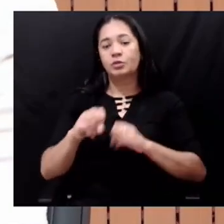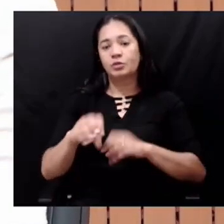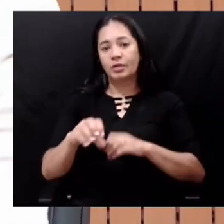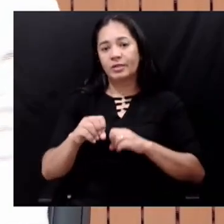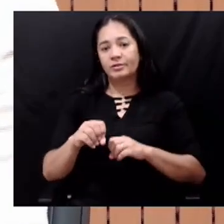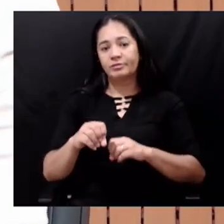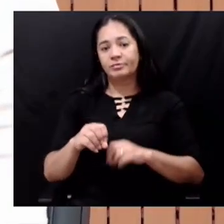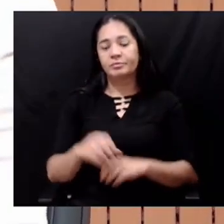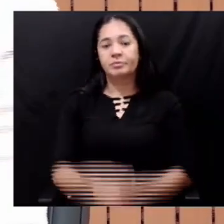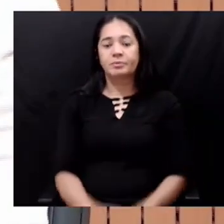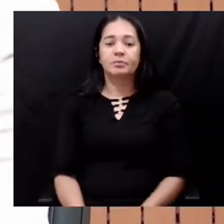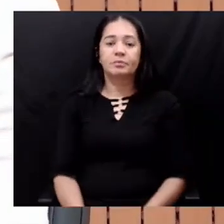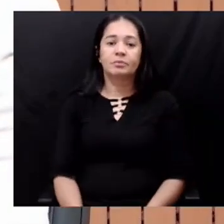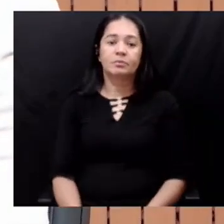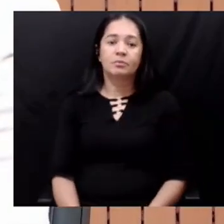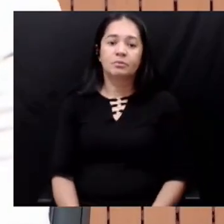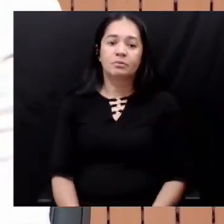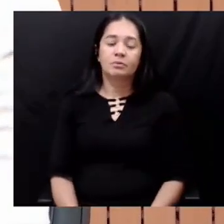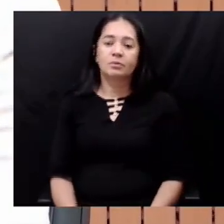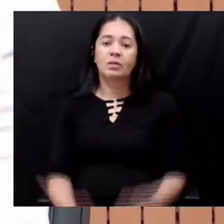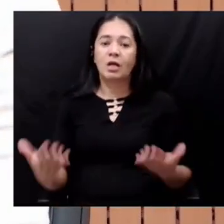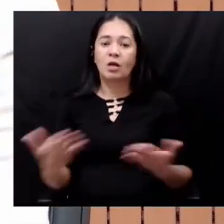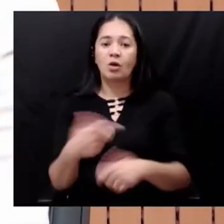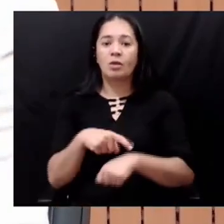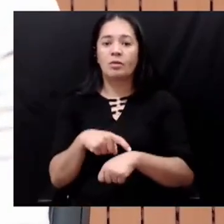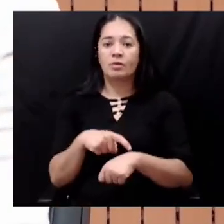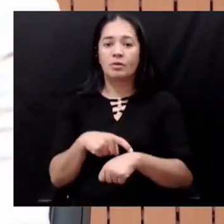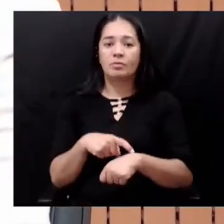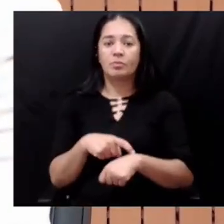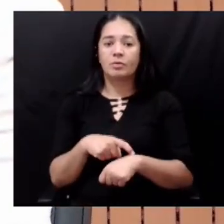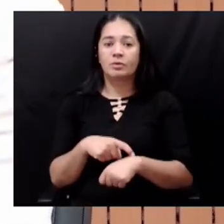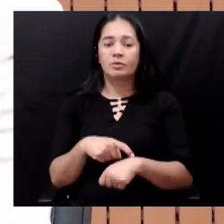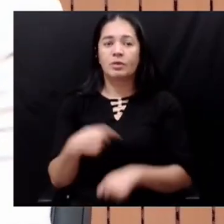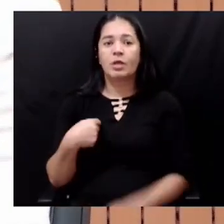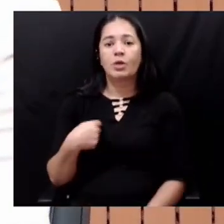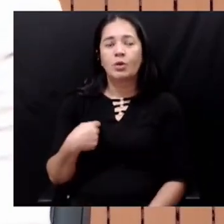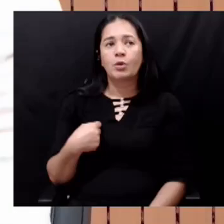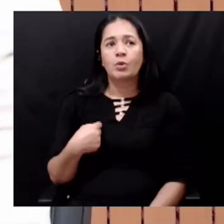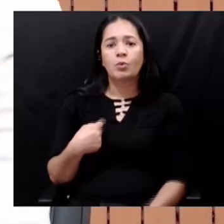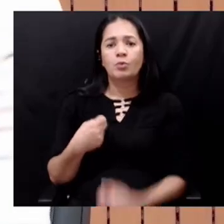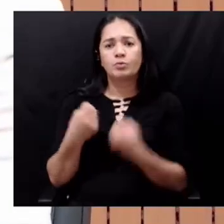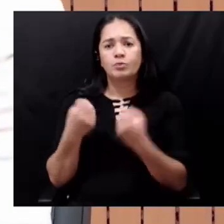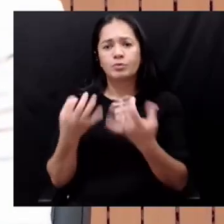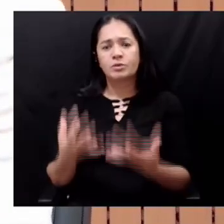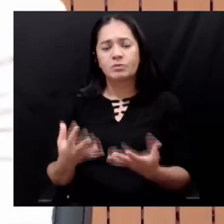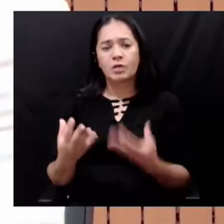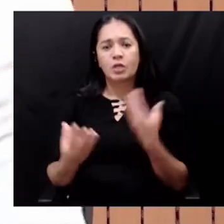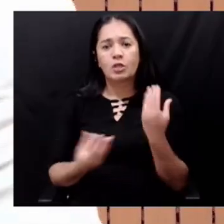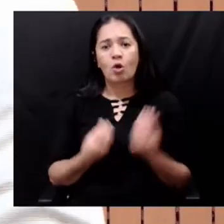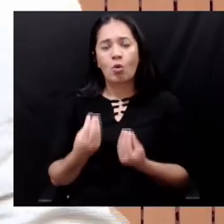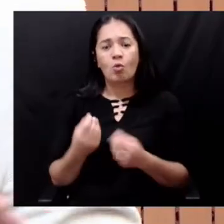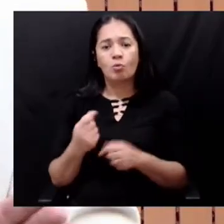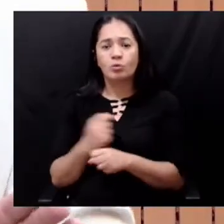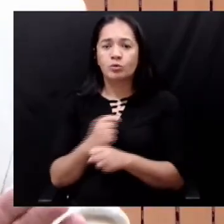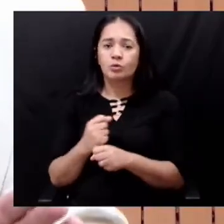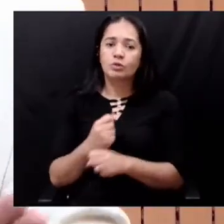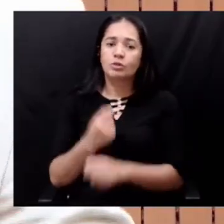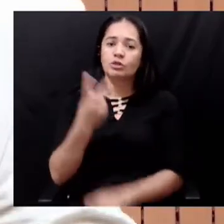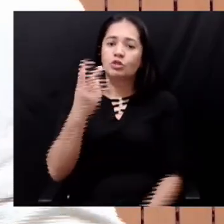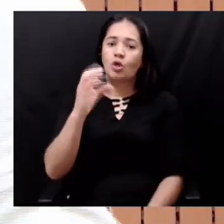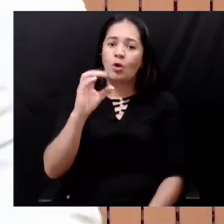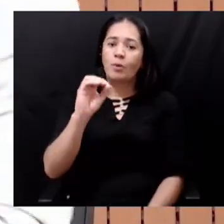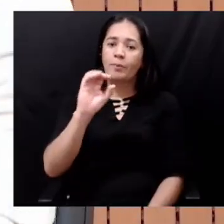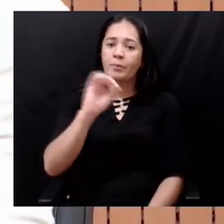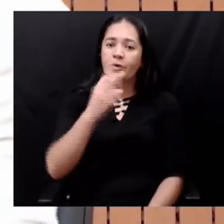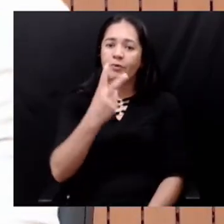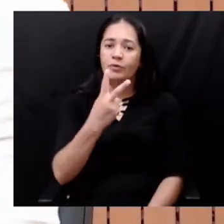E nesse momento da nota técnica eu estava argumentando sobre como de 2002 para cá diversificou